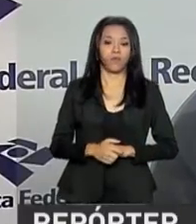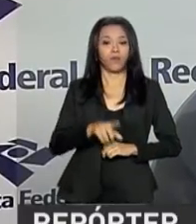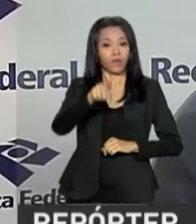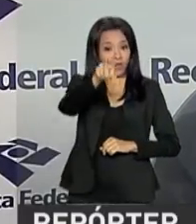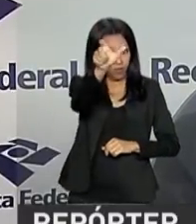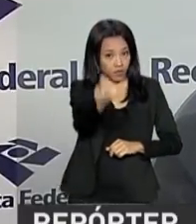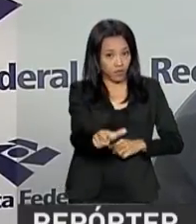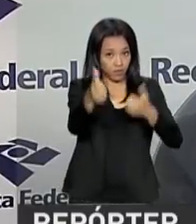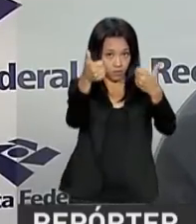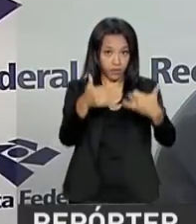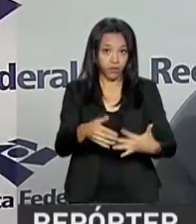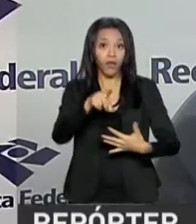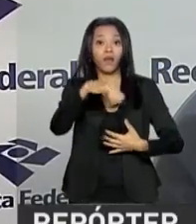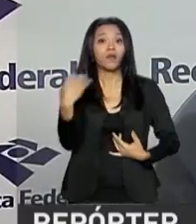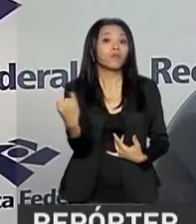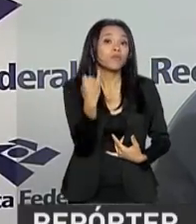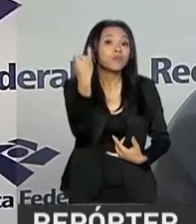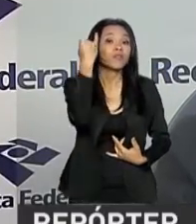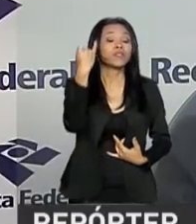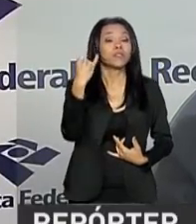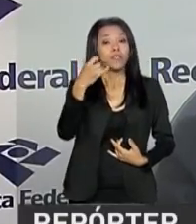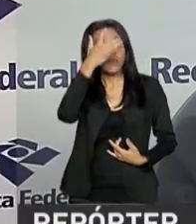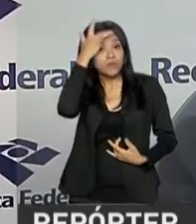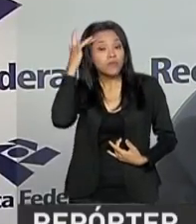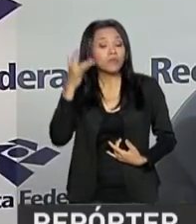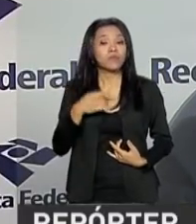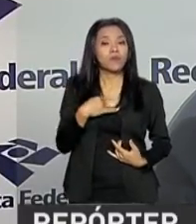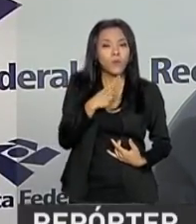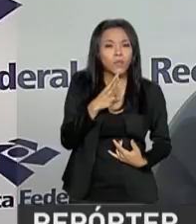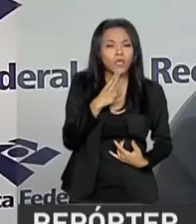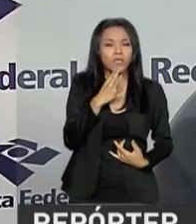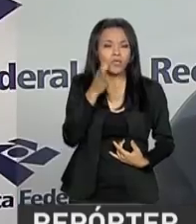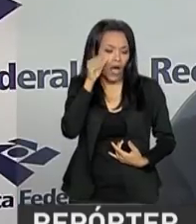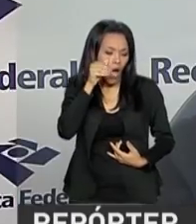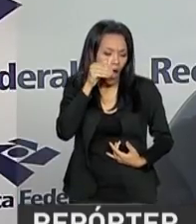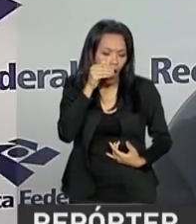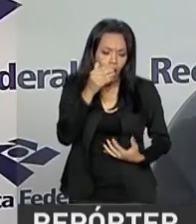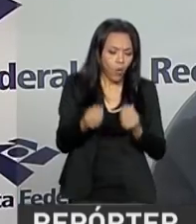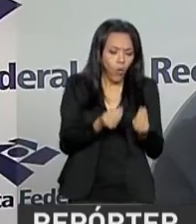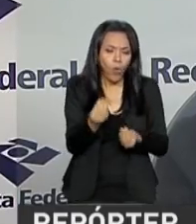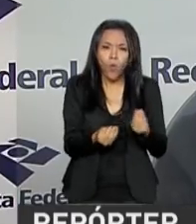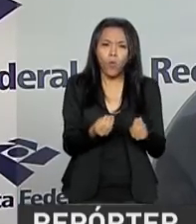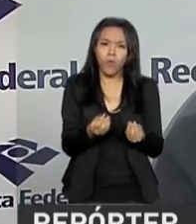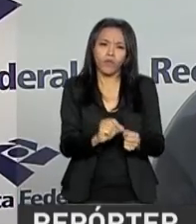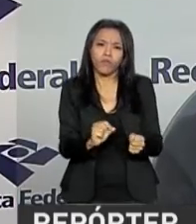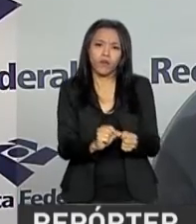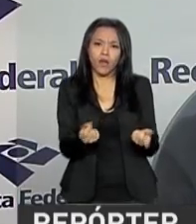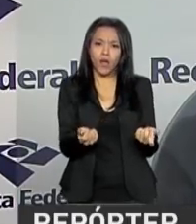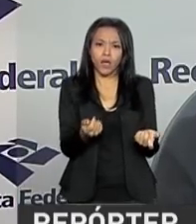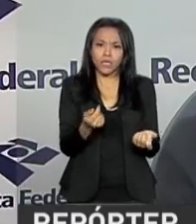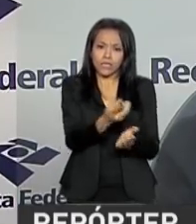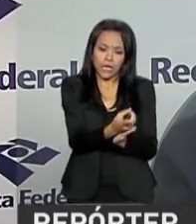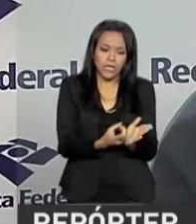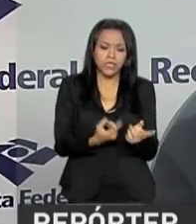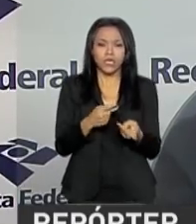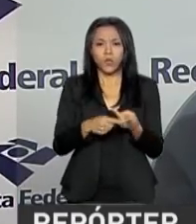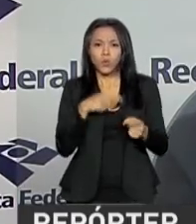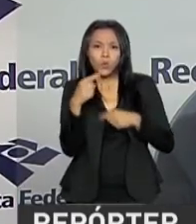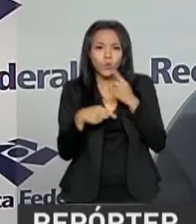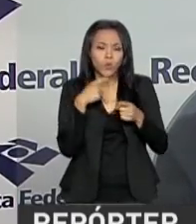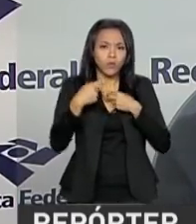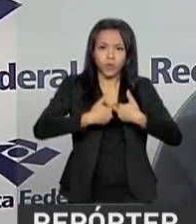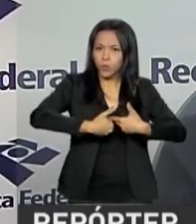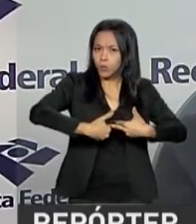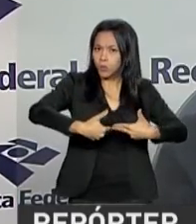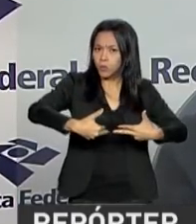contribuinte neste momento já tomou conhecimento do programa verifique a documentação tente tirar suas dúvidas